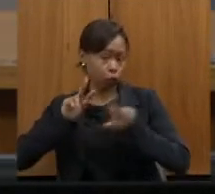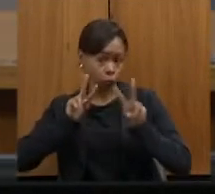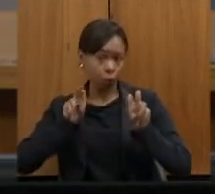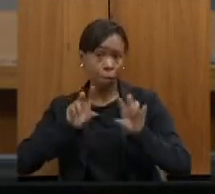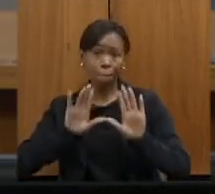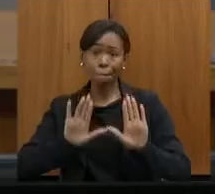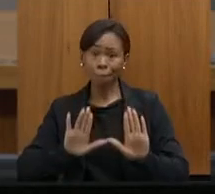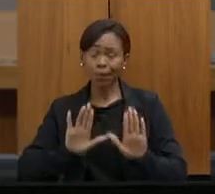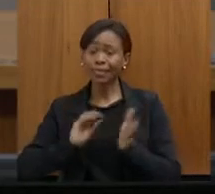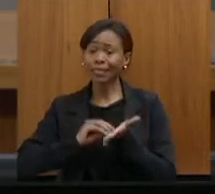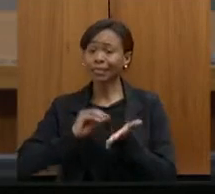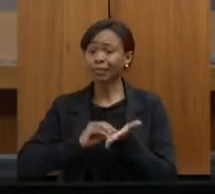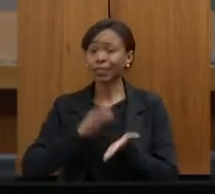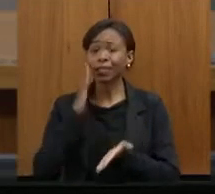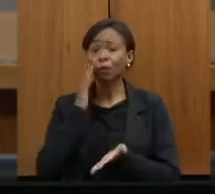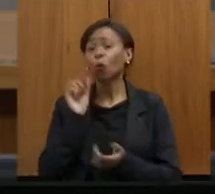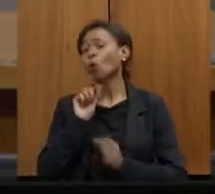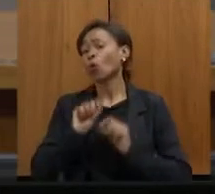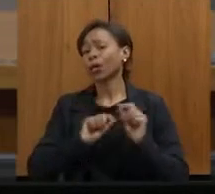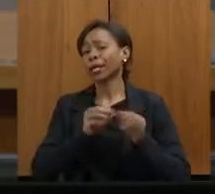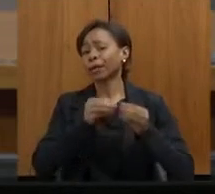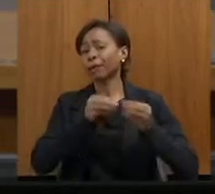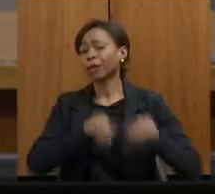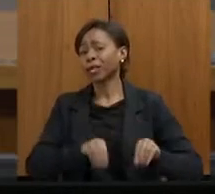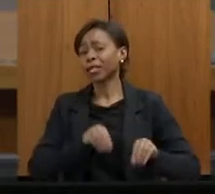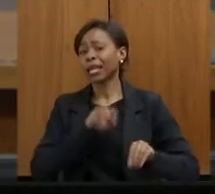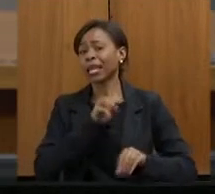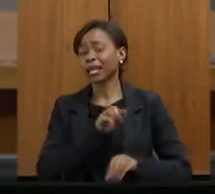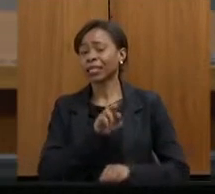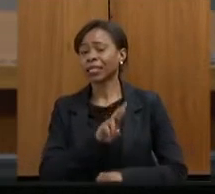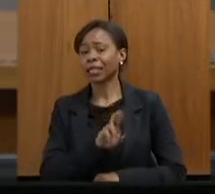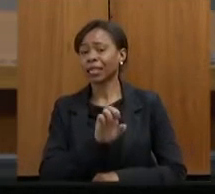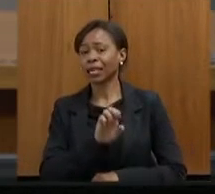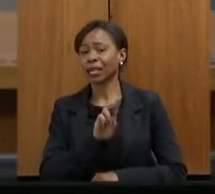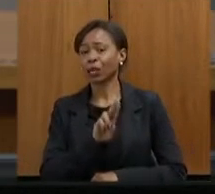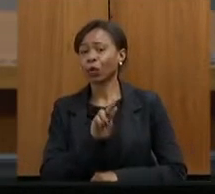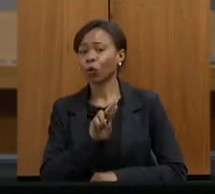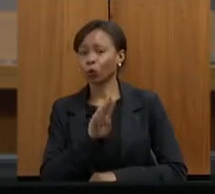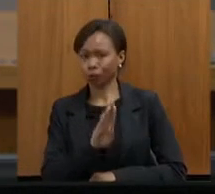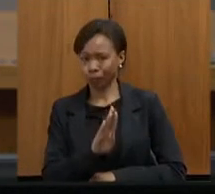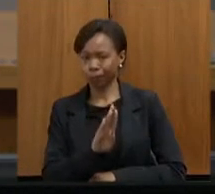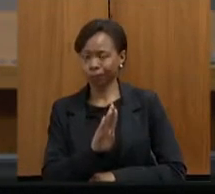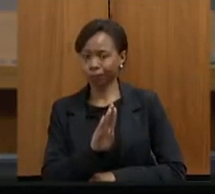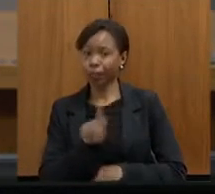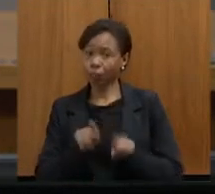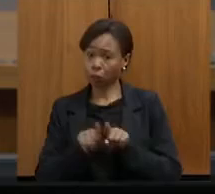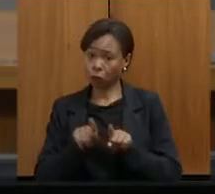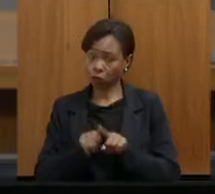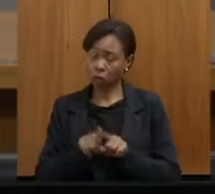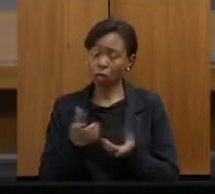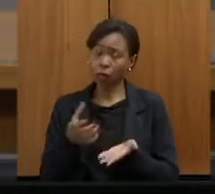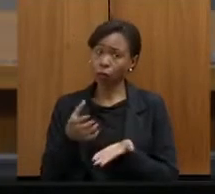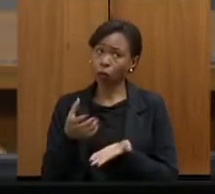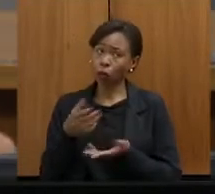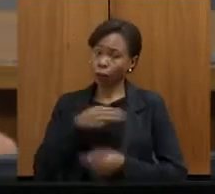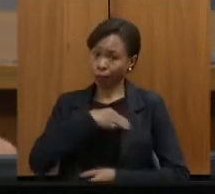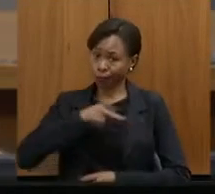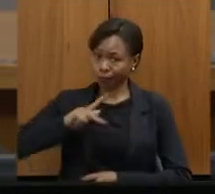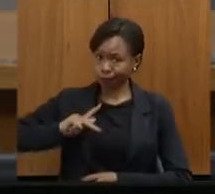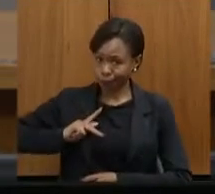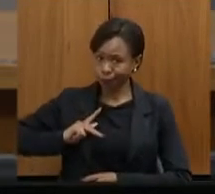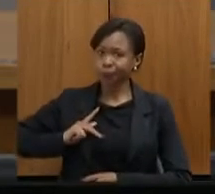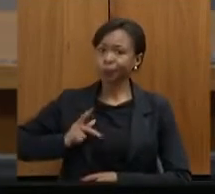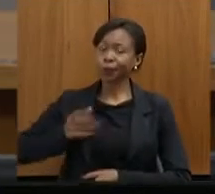o que afeta a REURB, e isso, inclusive, aos nossos órgãos de controle. A atuação do Ministério Público, a atuação do TJ, ainda tem